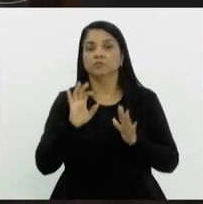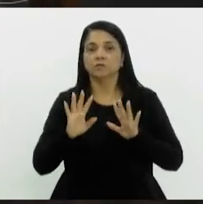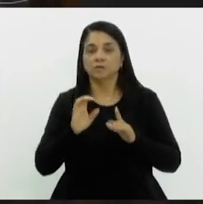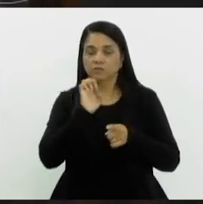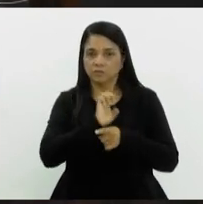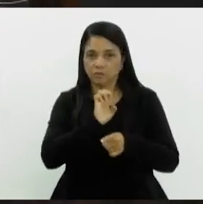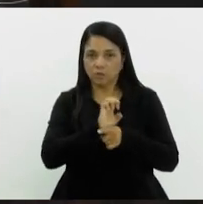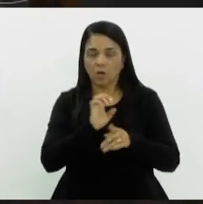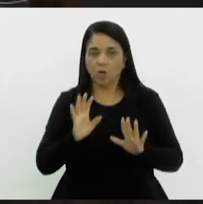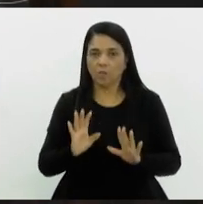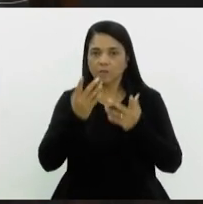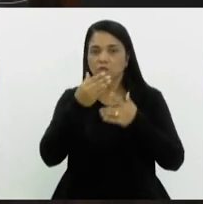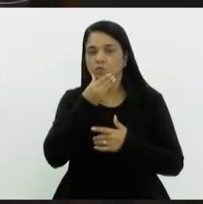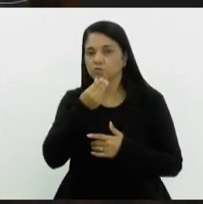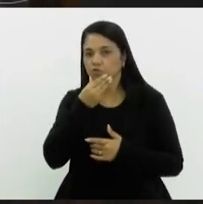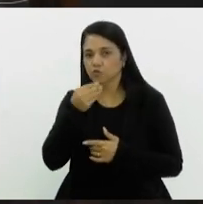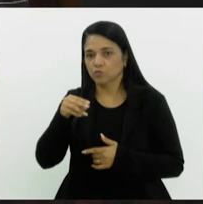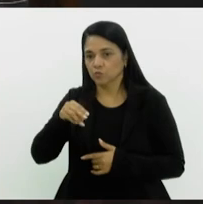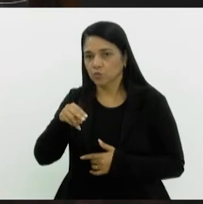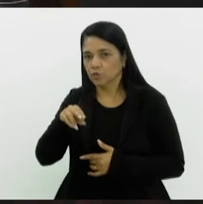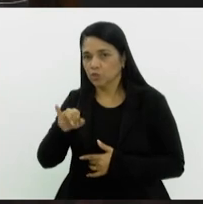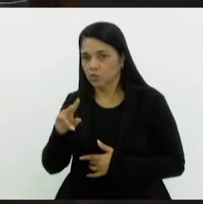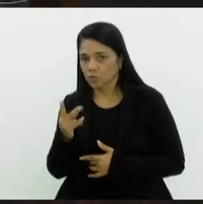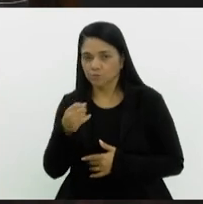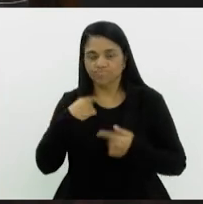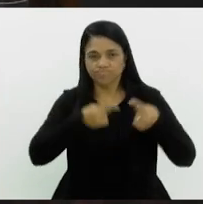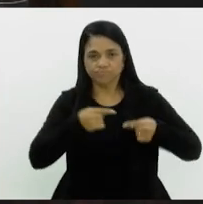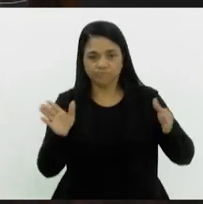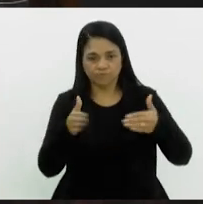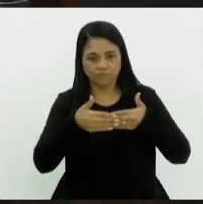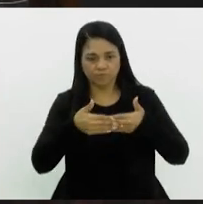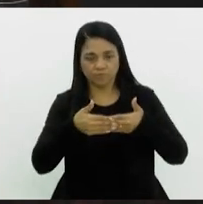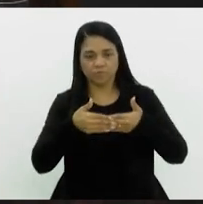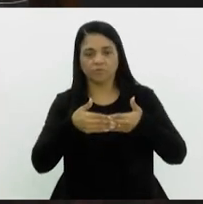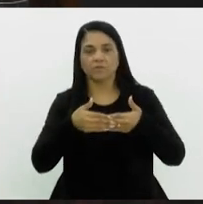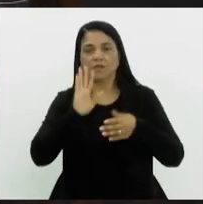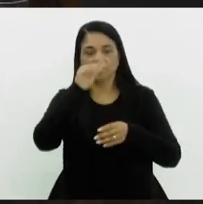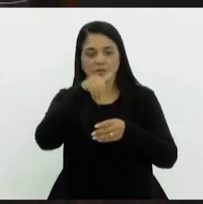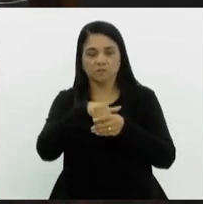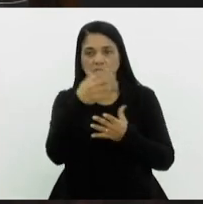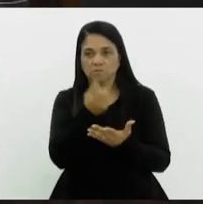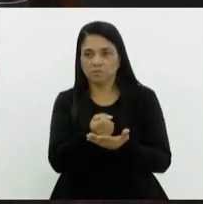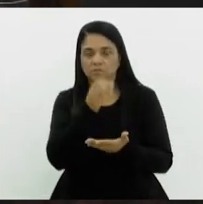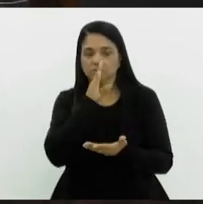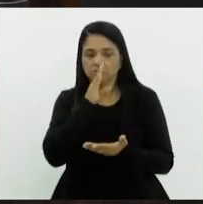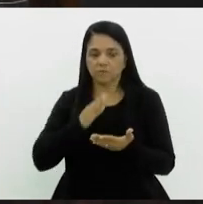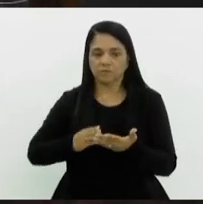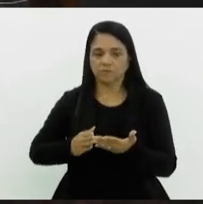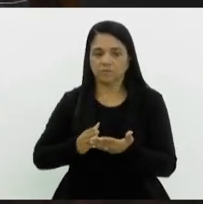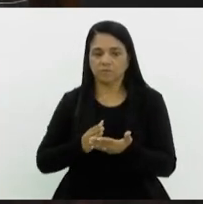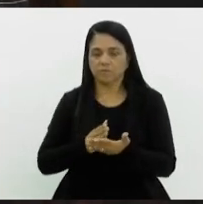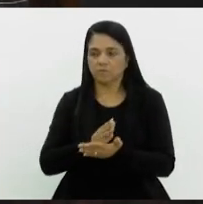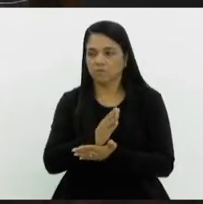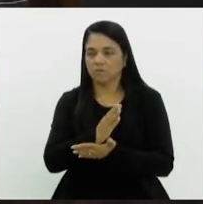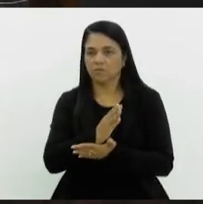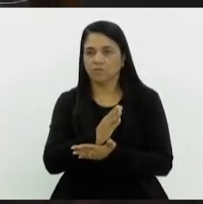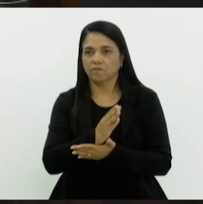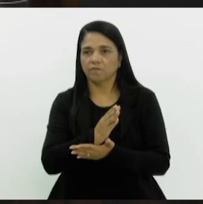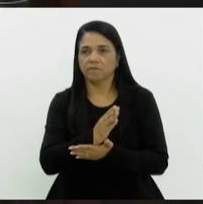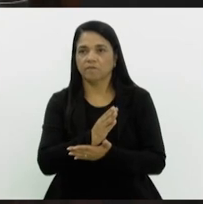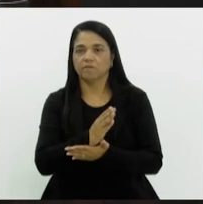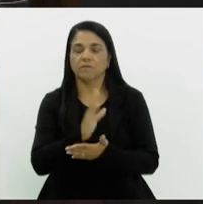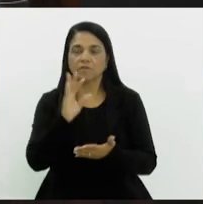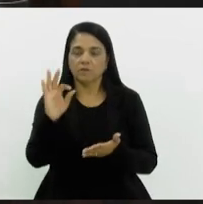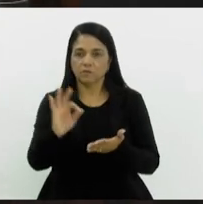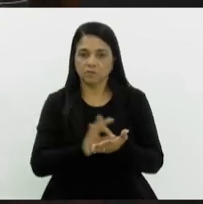homenagem aos garotos do Ninho. Em discussão, não havendo quem queira discutir, encerrada a discussão, em votação, os senhores que aprovam, permaneçam como estão, aprovado,